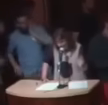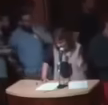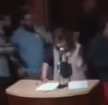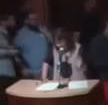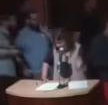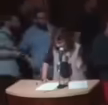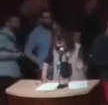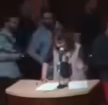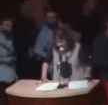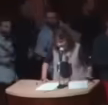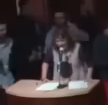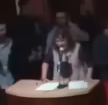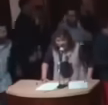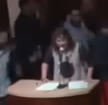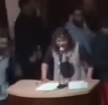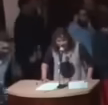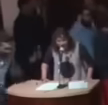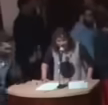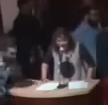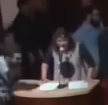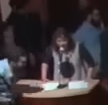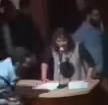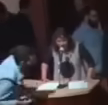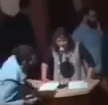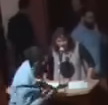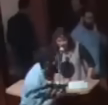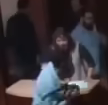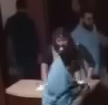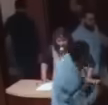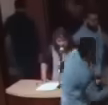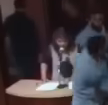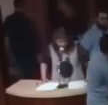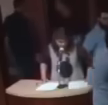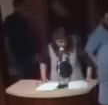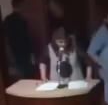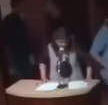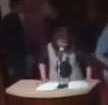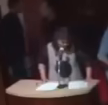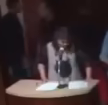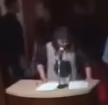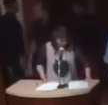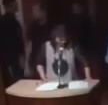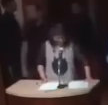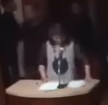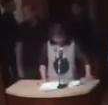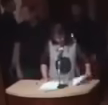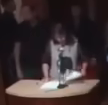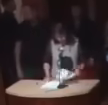calma para os elevadores e que tenham um ótimo dia, uma ótima semana.